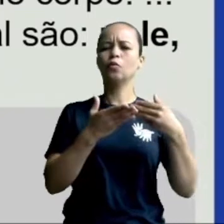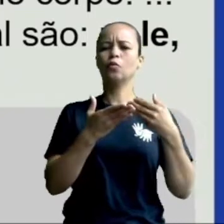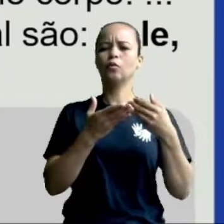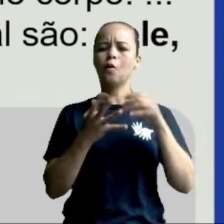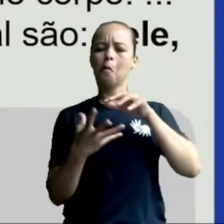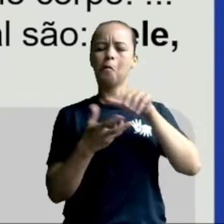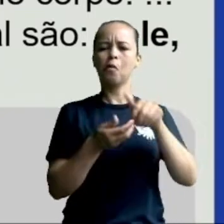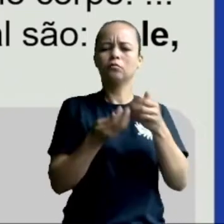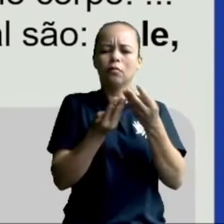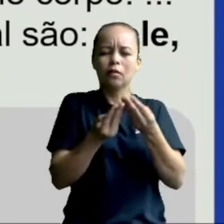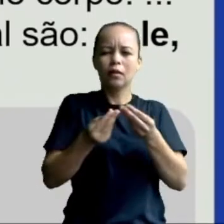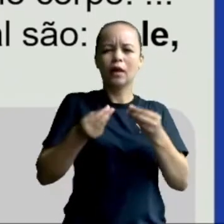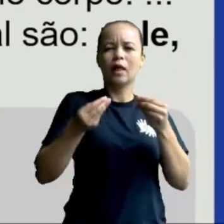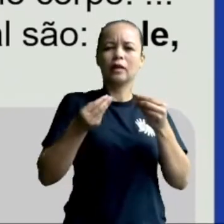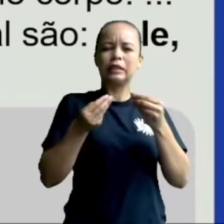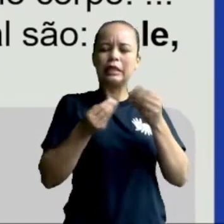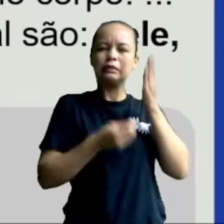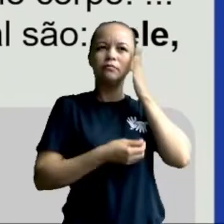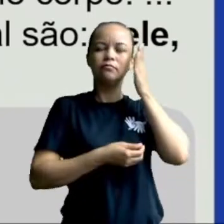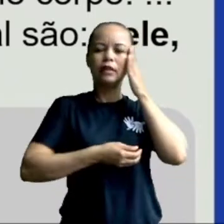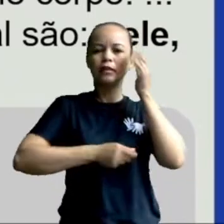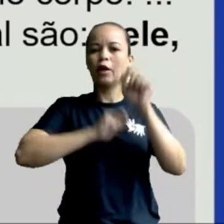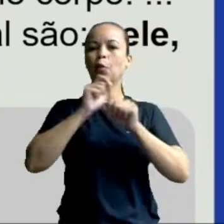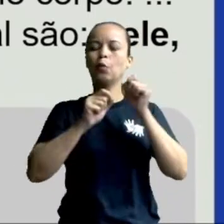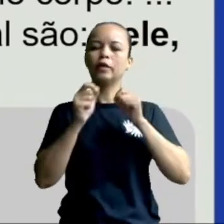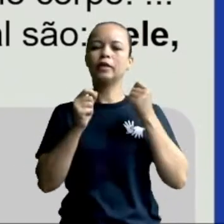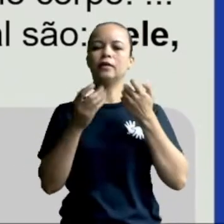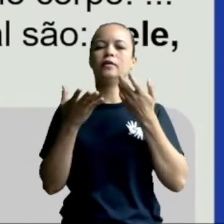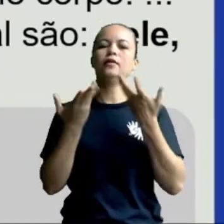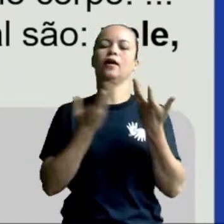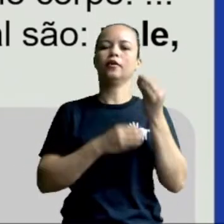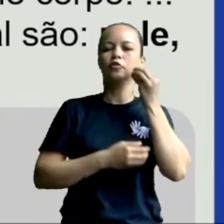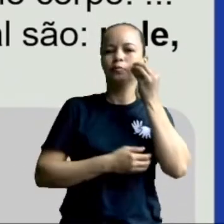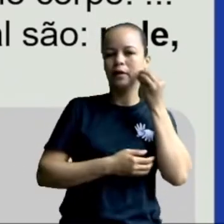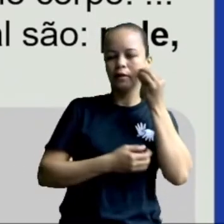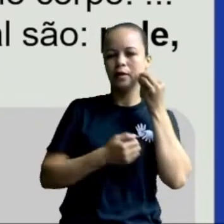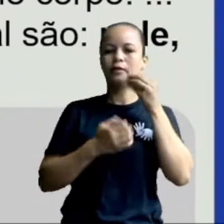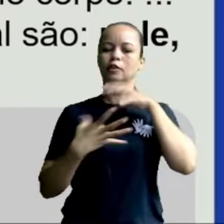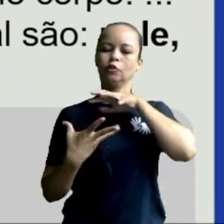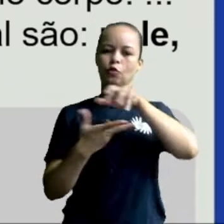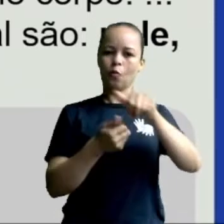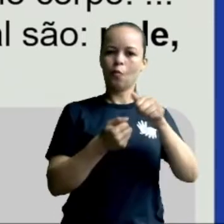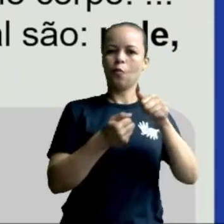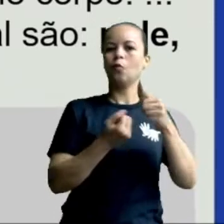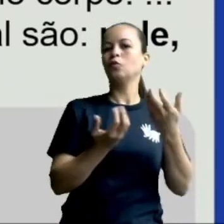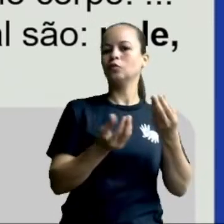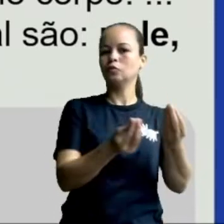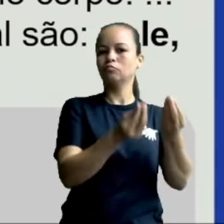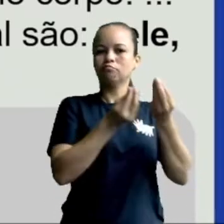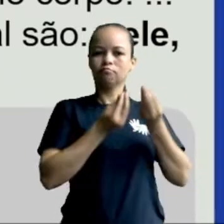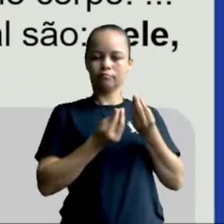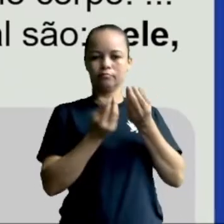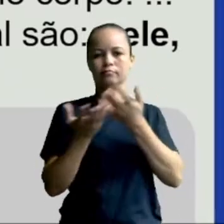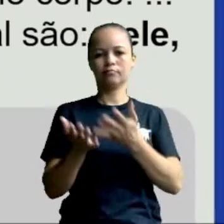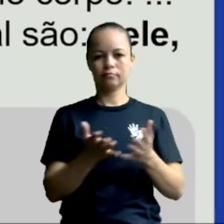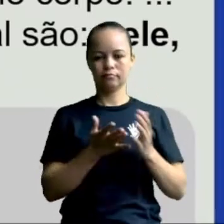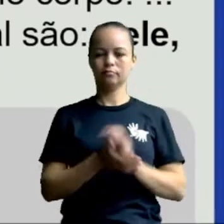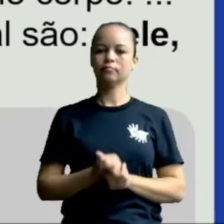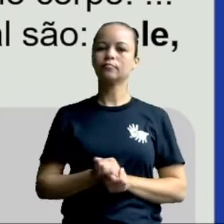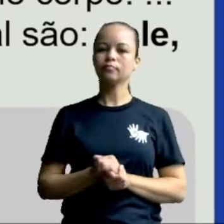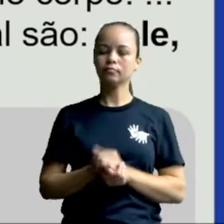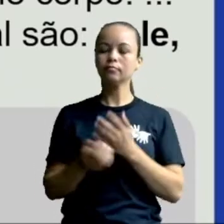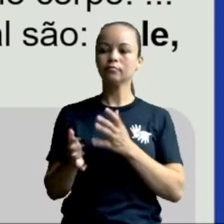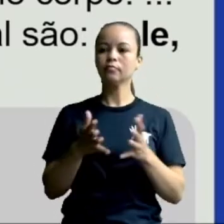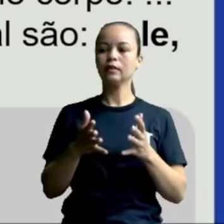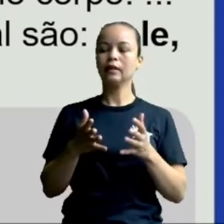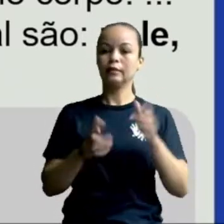a capacidade da gente captar o que as experiências do mundo estão nos oferecendo. Então, fica essa informação. Através dos receptores,